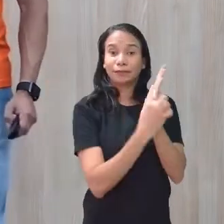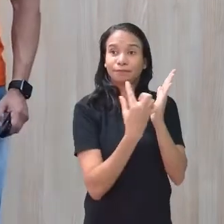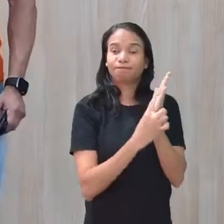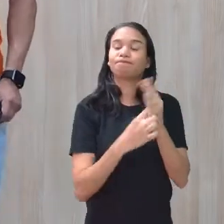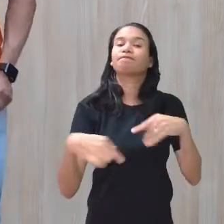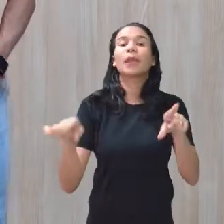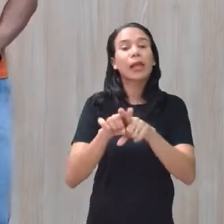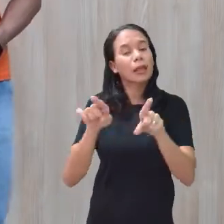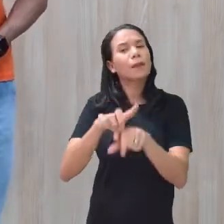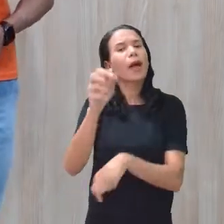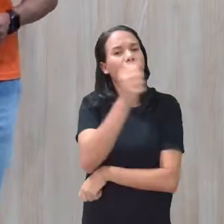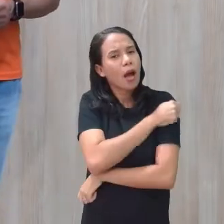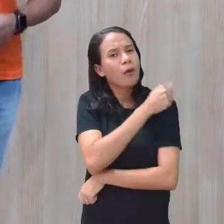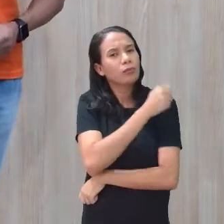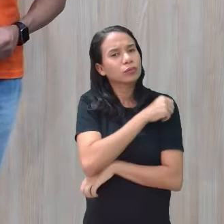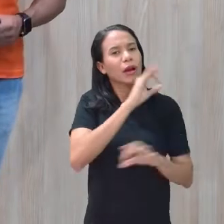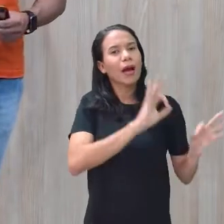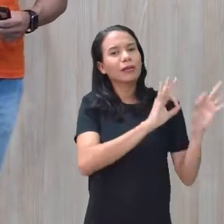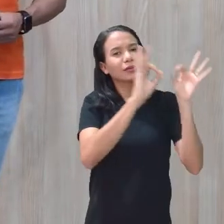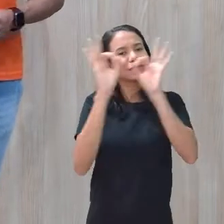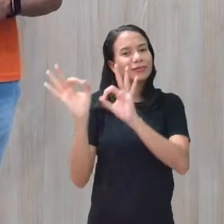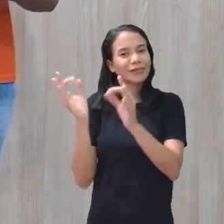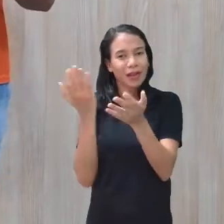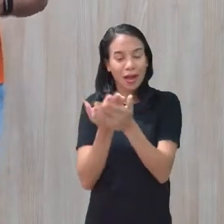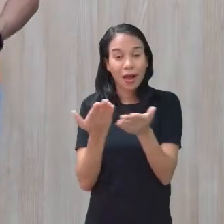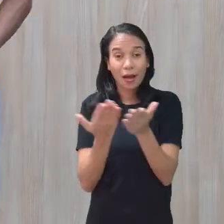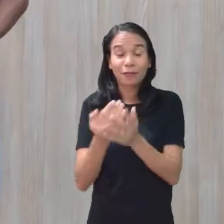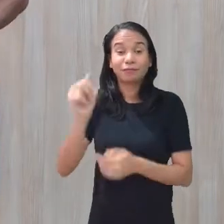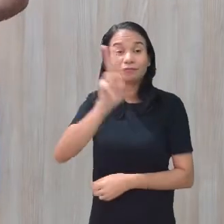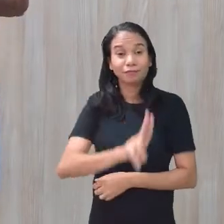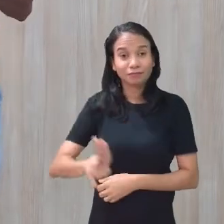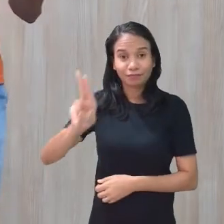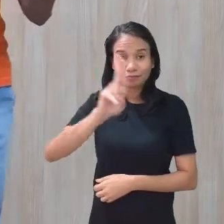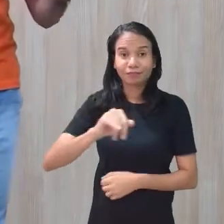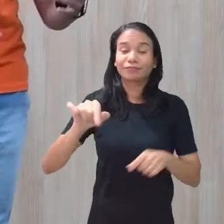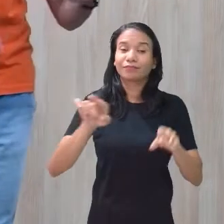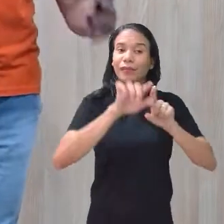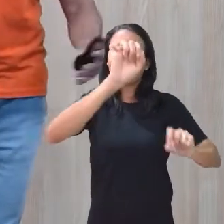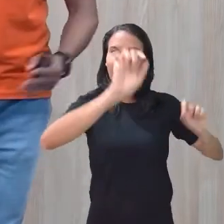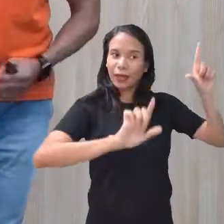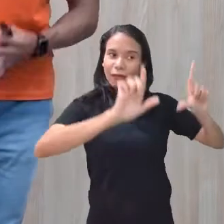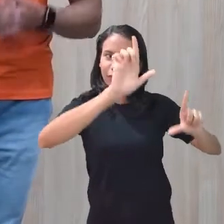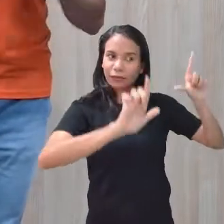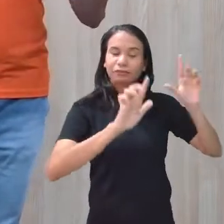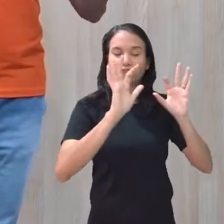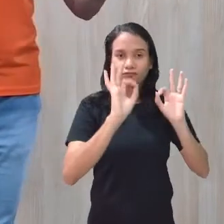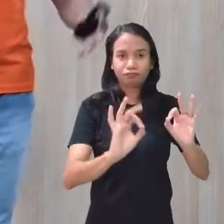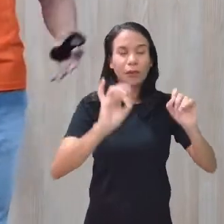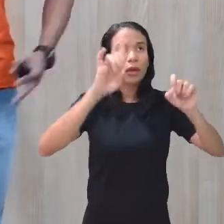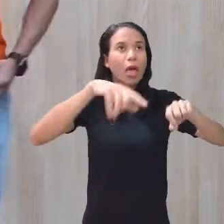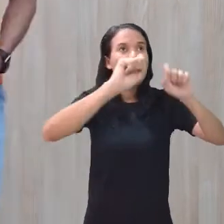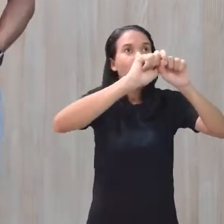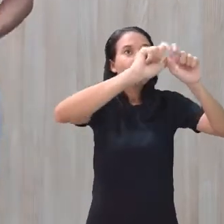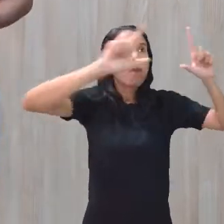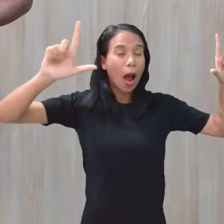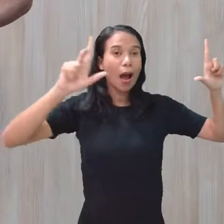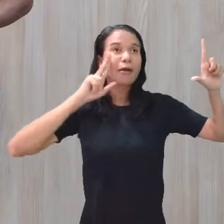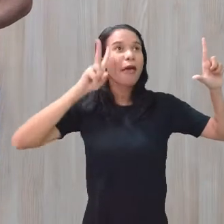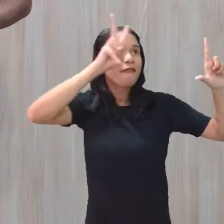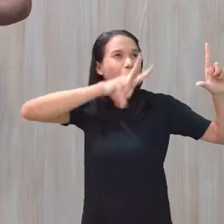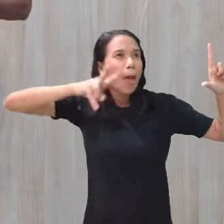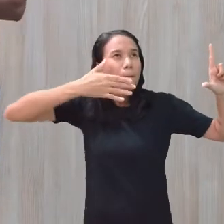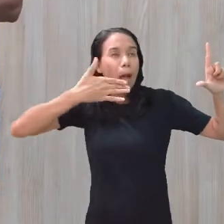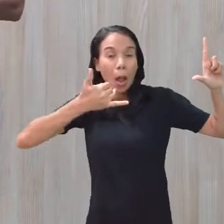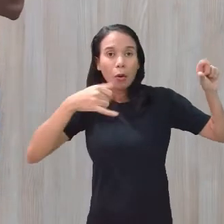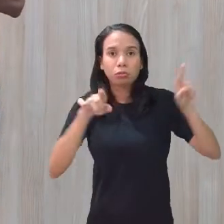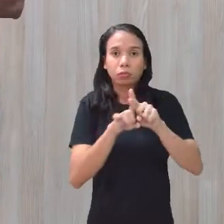Muitos alunos estão assistindo aí a aula através da TV, certo? Uma tela maior e ao mesmo